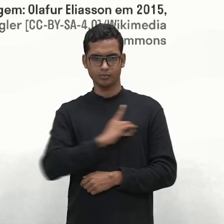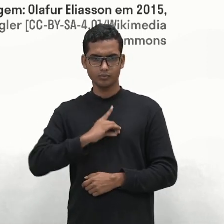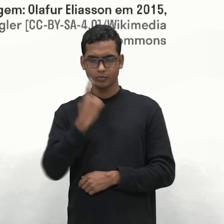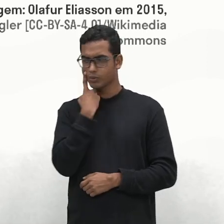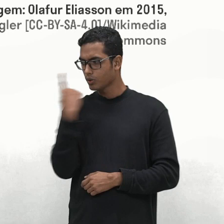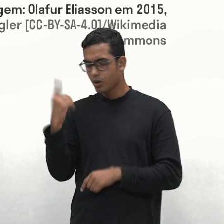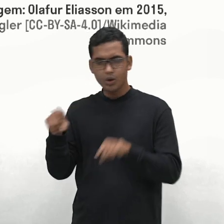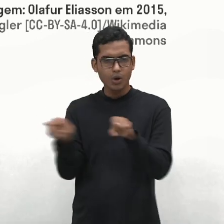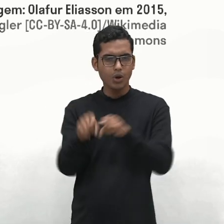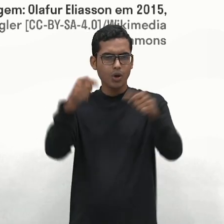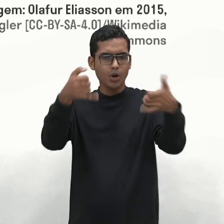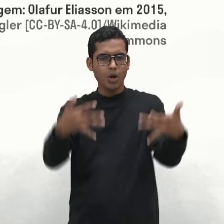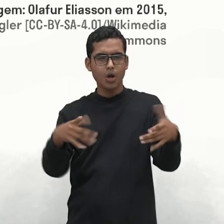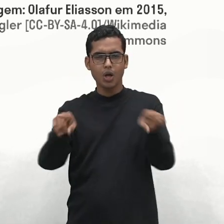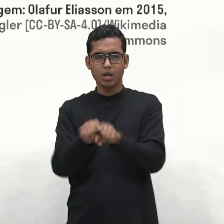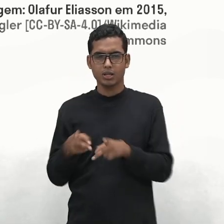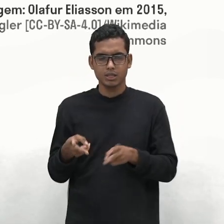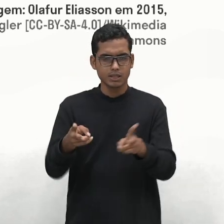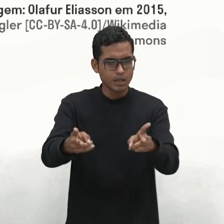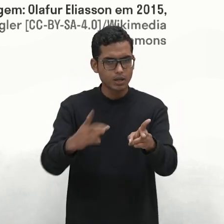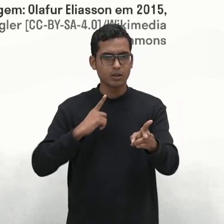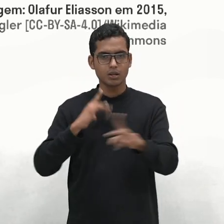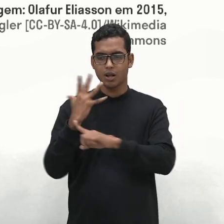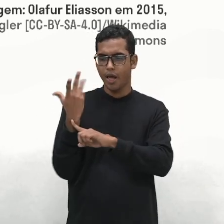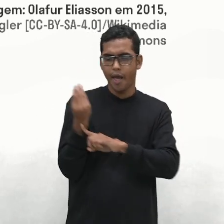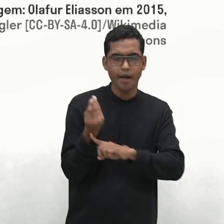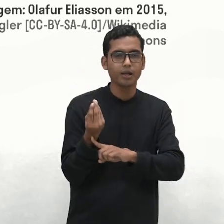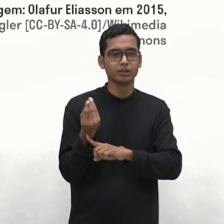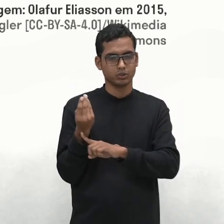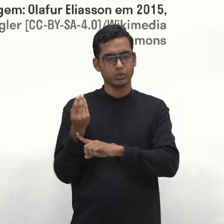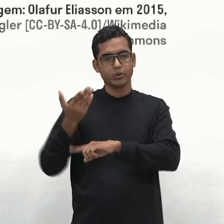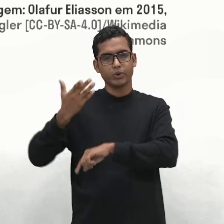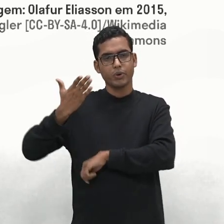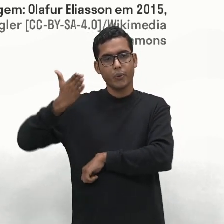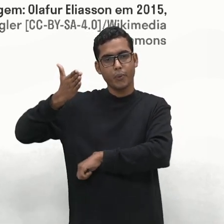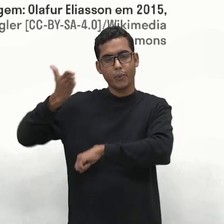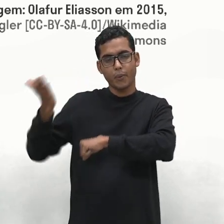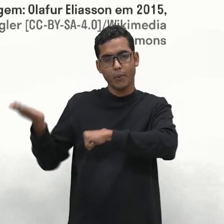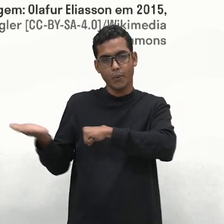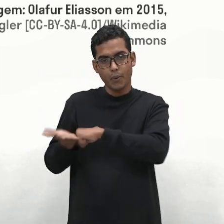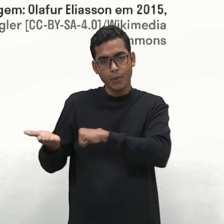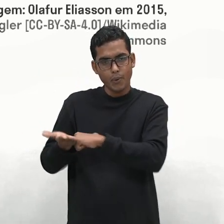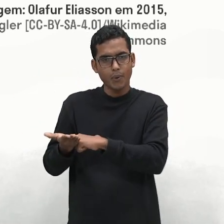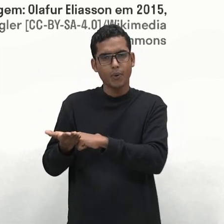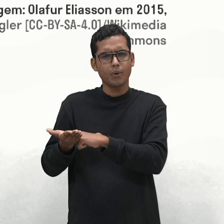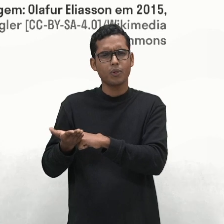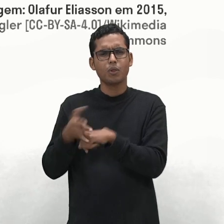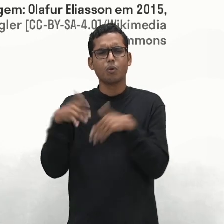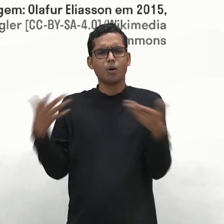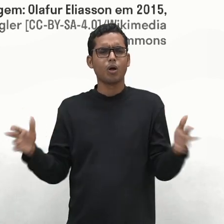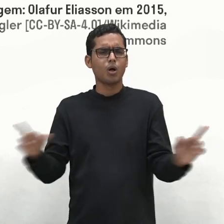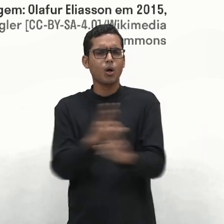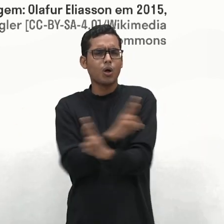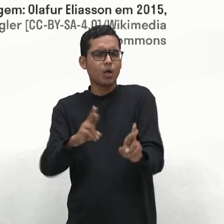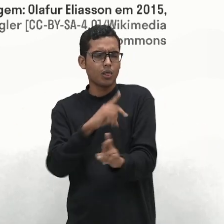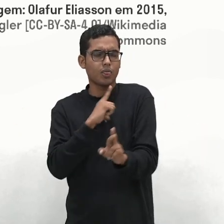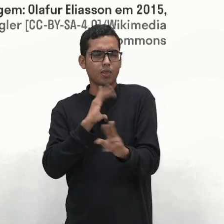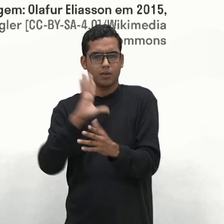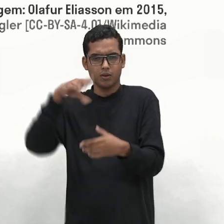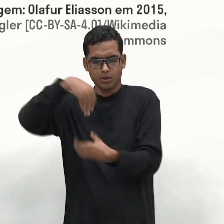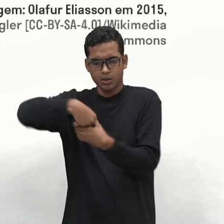estão vendo que está muito presente na arte contemporânea a questão de instalações. E quais são as relações que ele faz com a